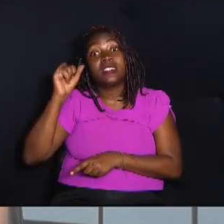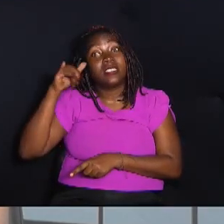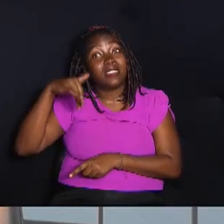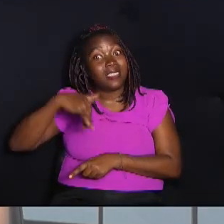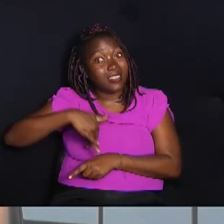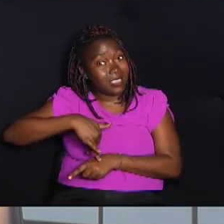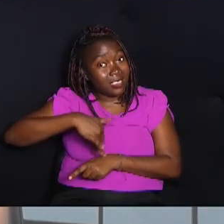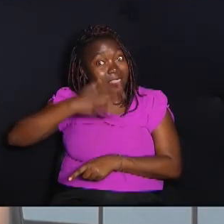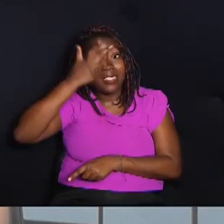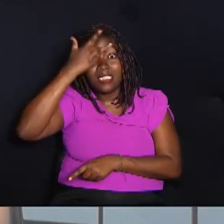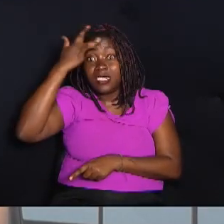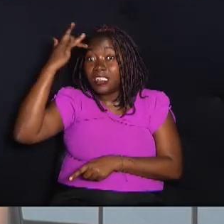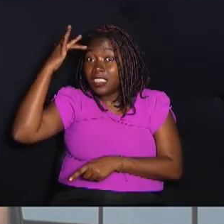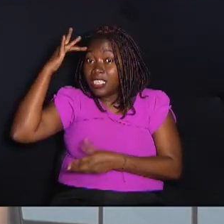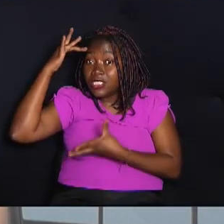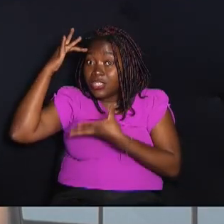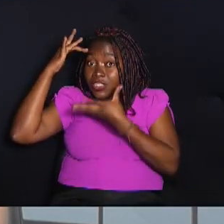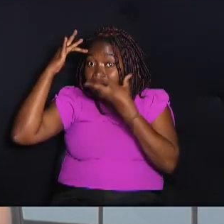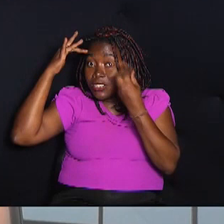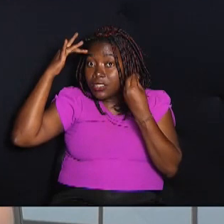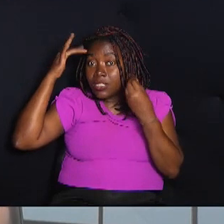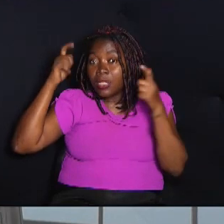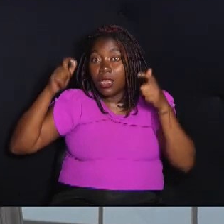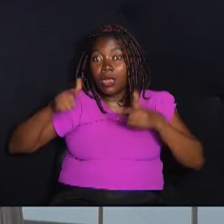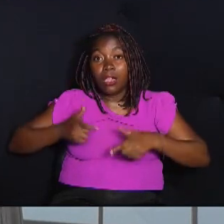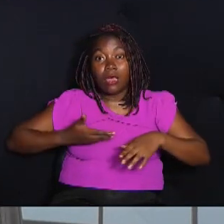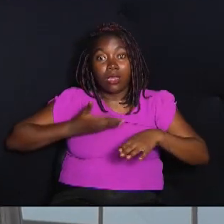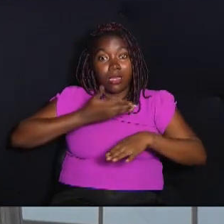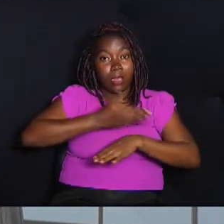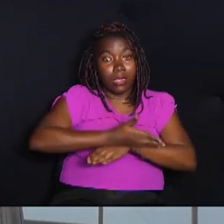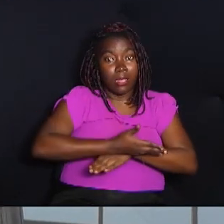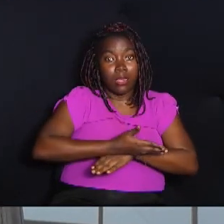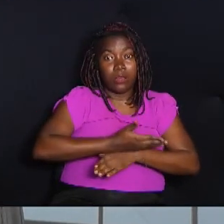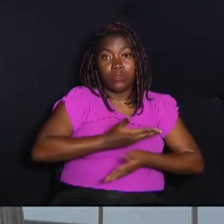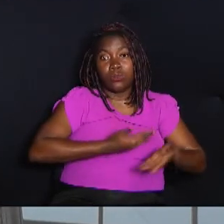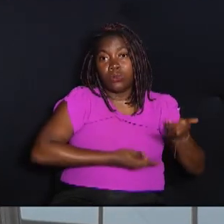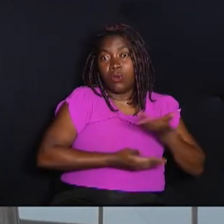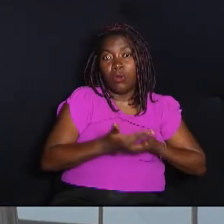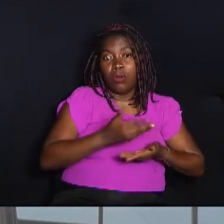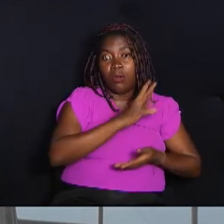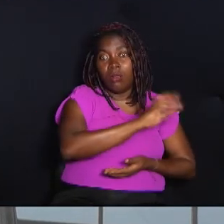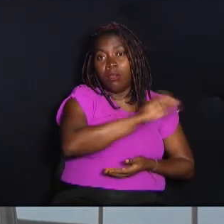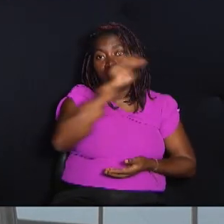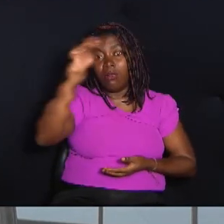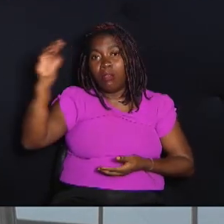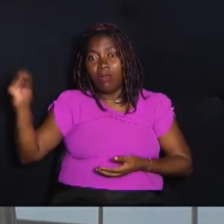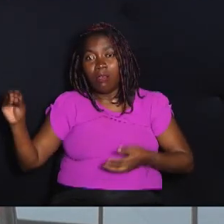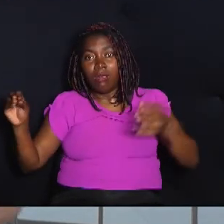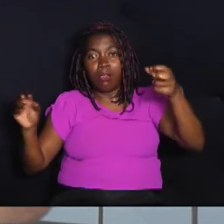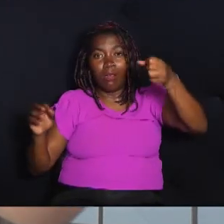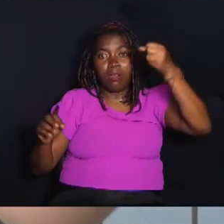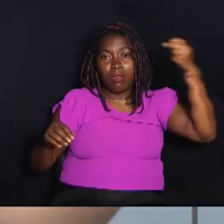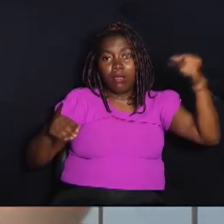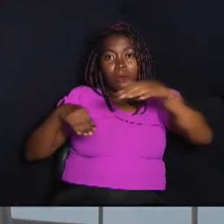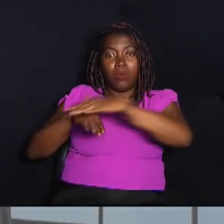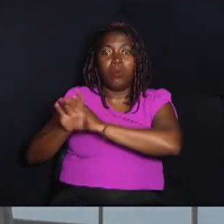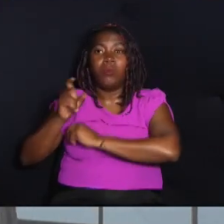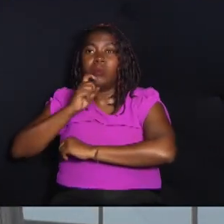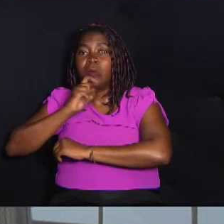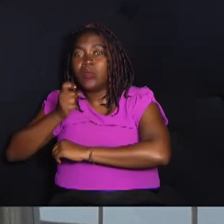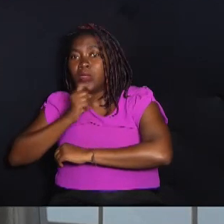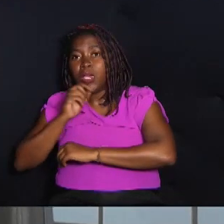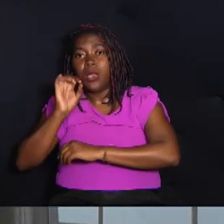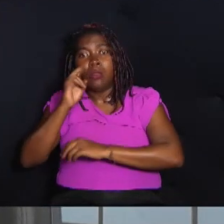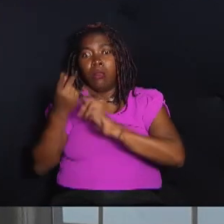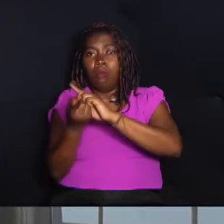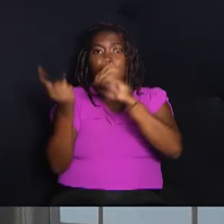estava indo. A pessoa, às vezes, troca coisas que seria do armário na geladeira ou vice-versa, coloca, sei lá, o açúcar dentro